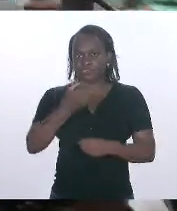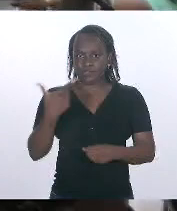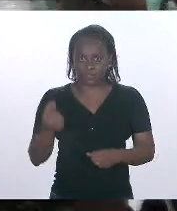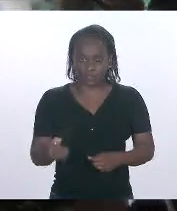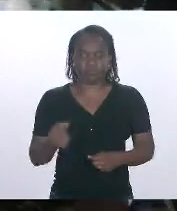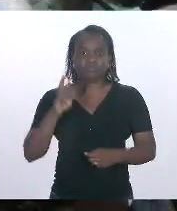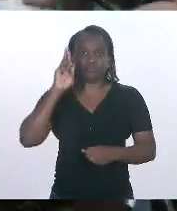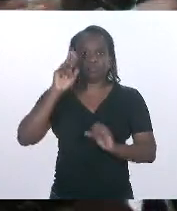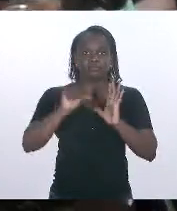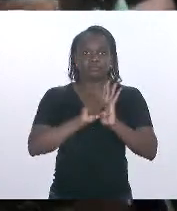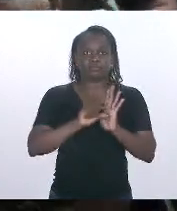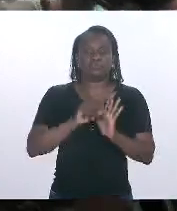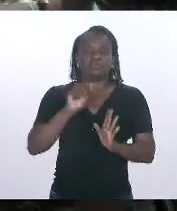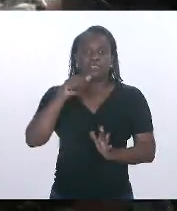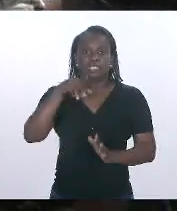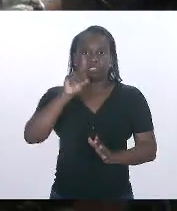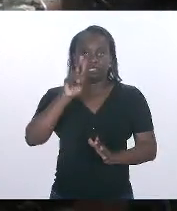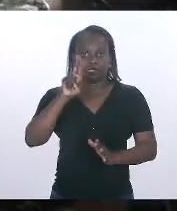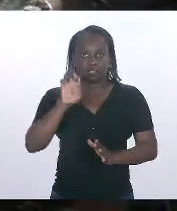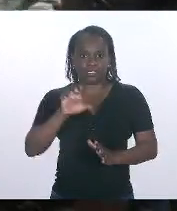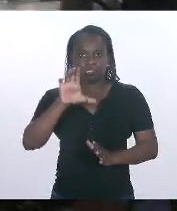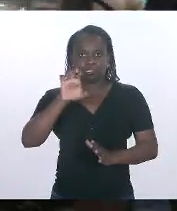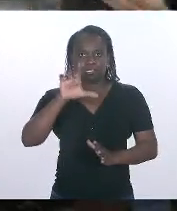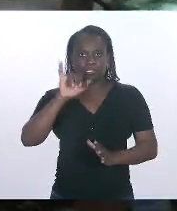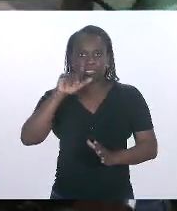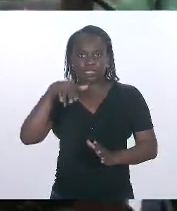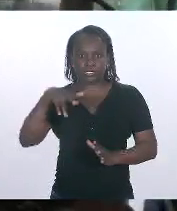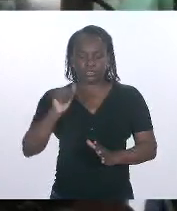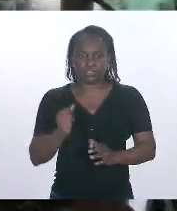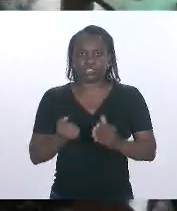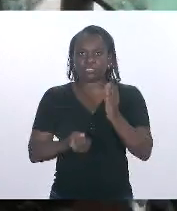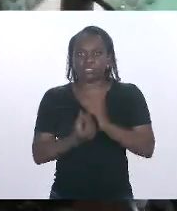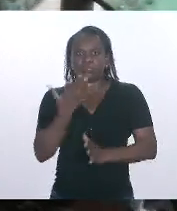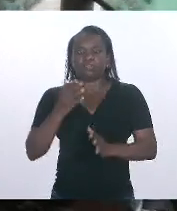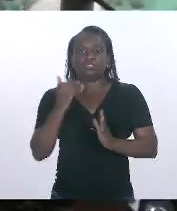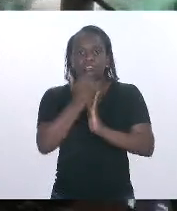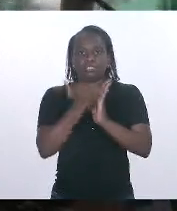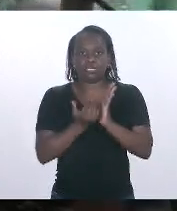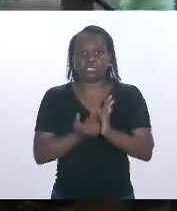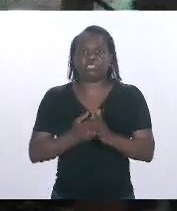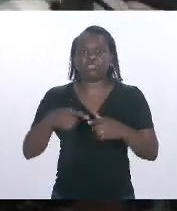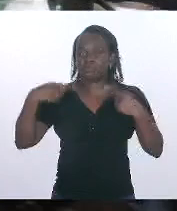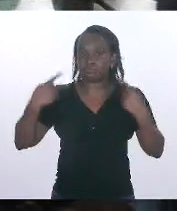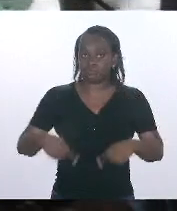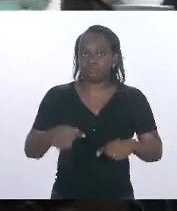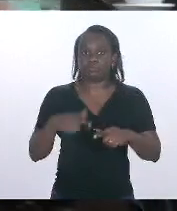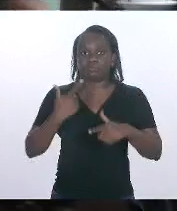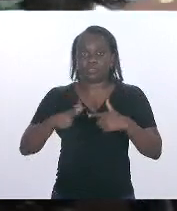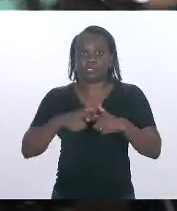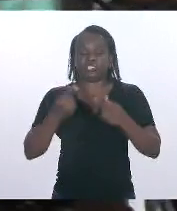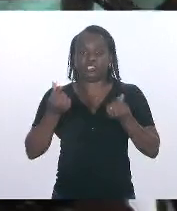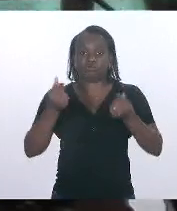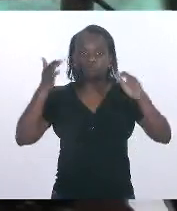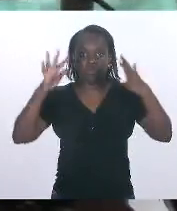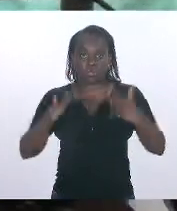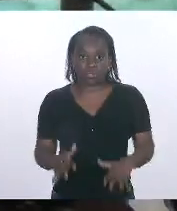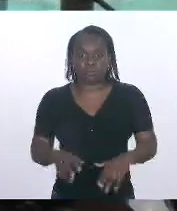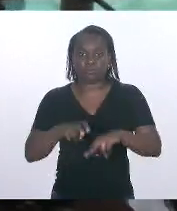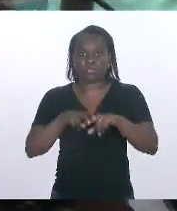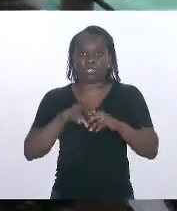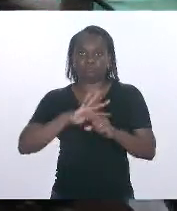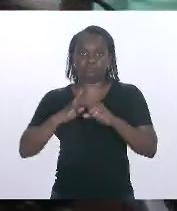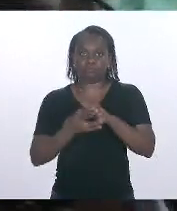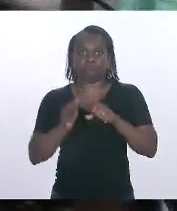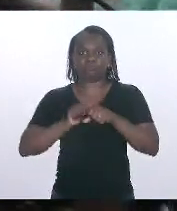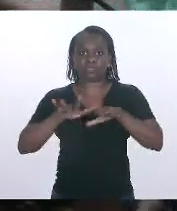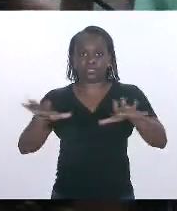de autoria do deputado André Ceciliano, que institui Programa de Enfrentamento da Crise Econômica causada pela pandemia coronavírus no Estado